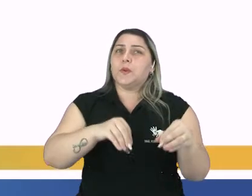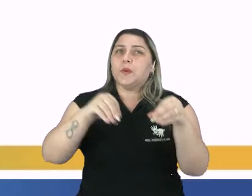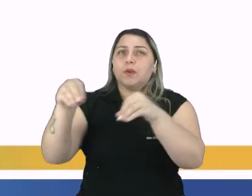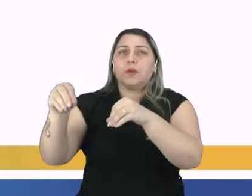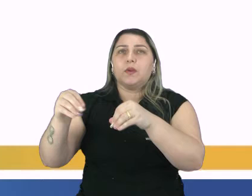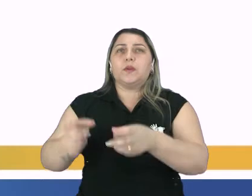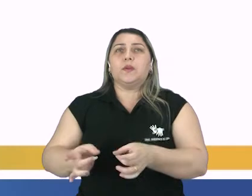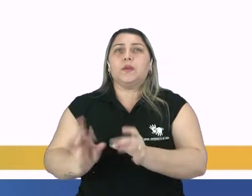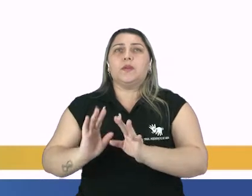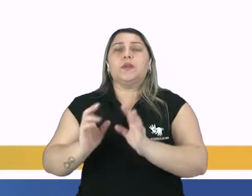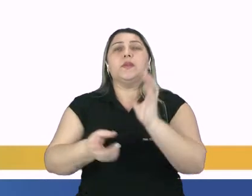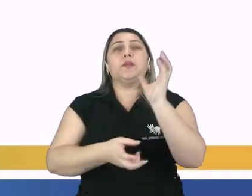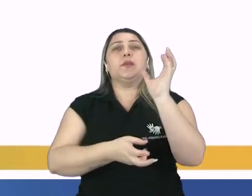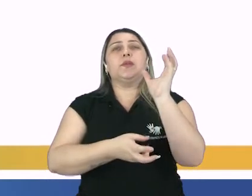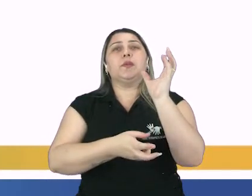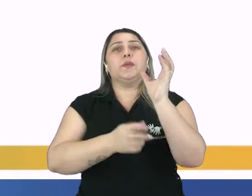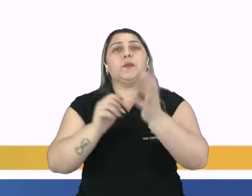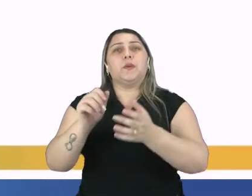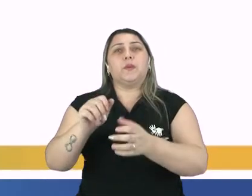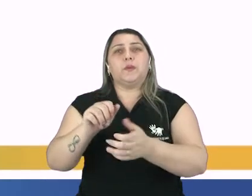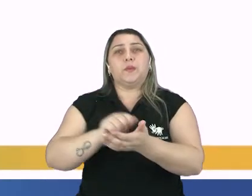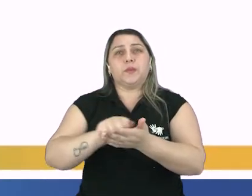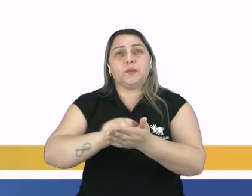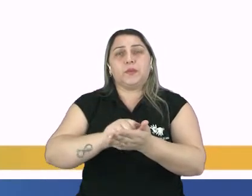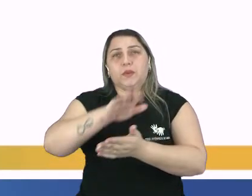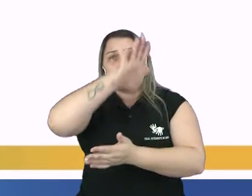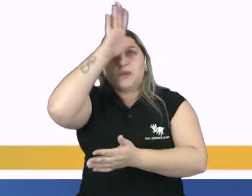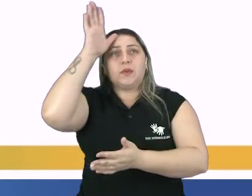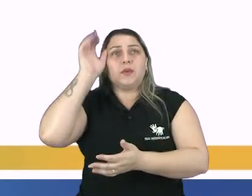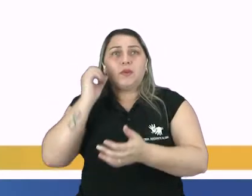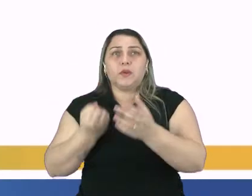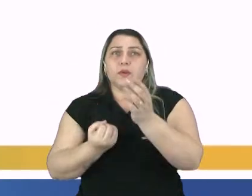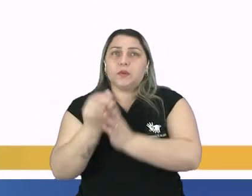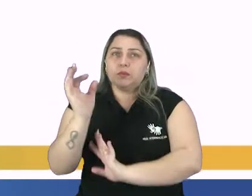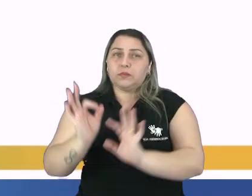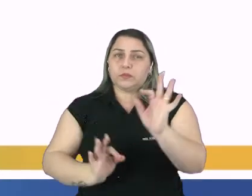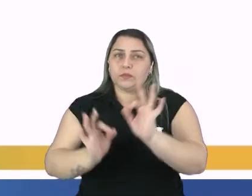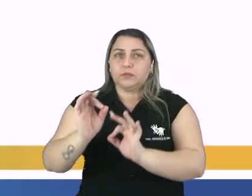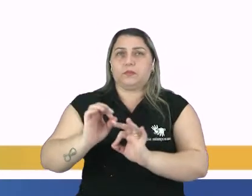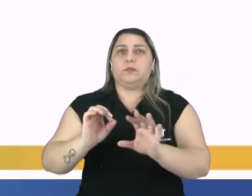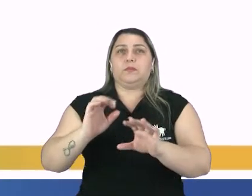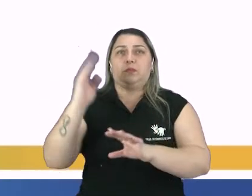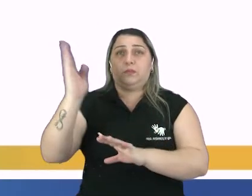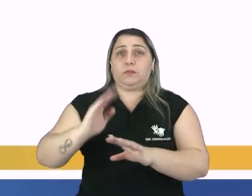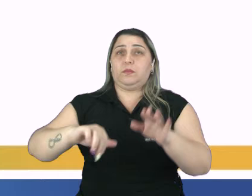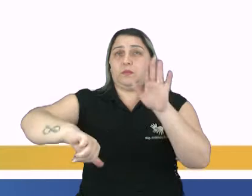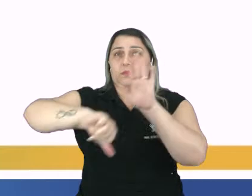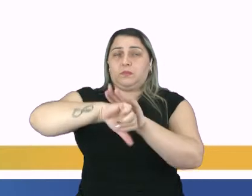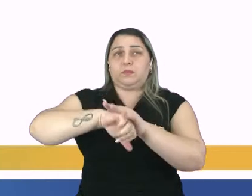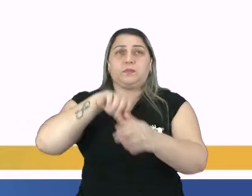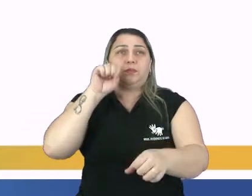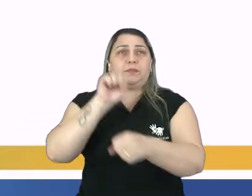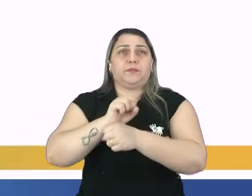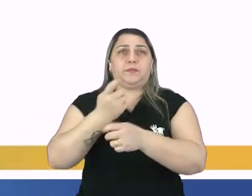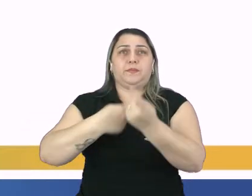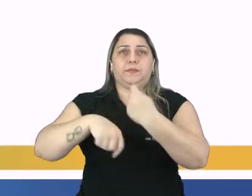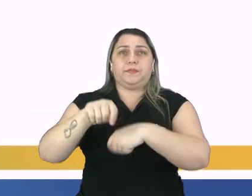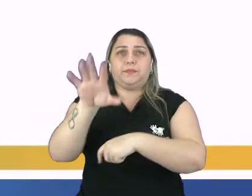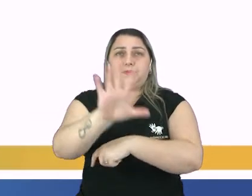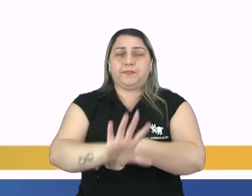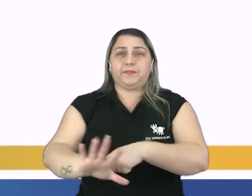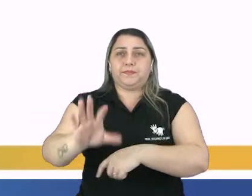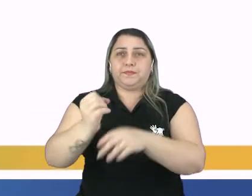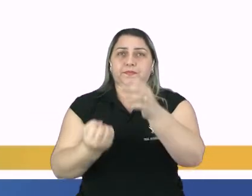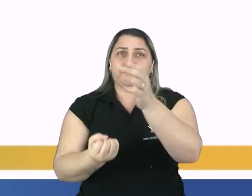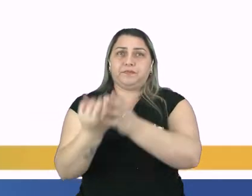exploração comercial da borracha amazônica. Com isso, a fabricação da borracha brasileira entra em crise, paralisando a economia nas